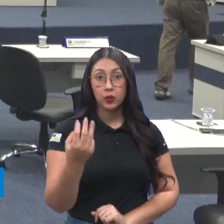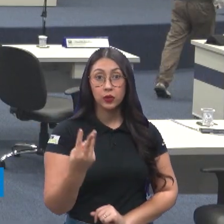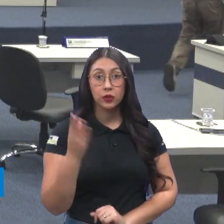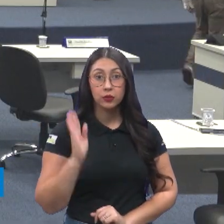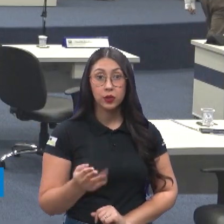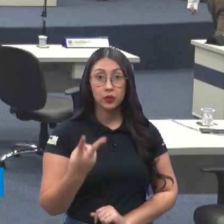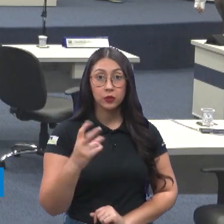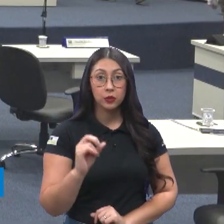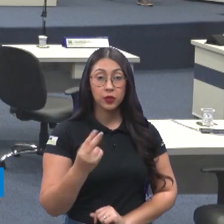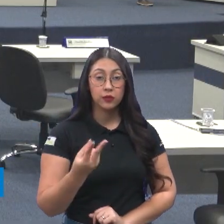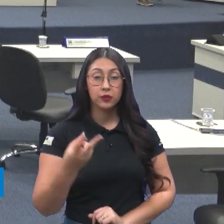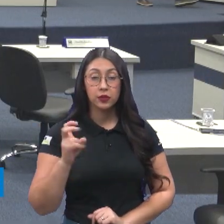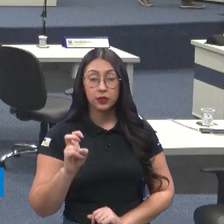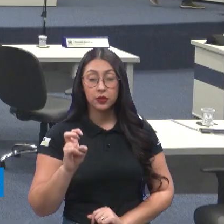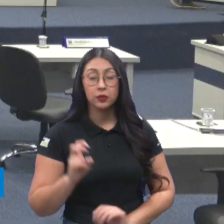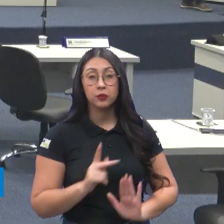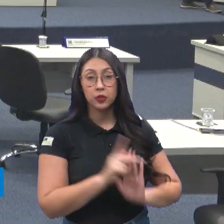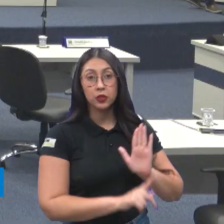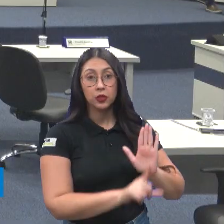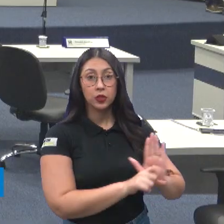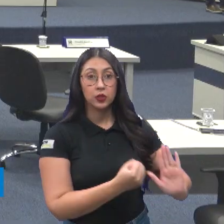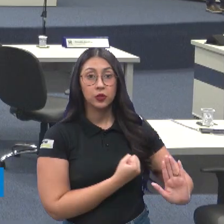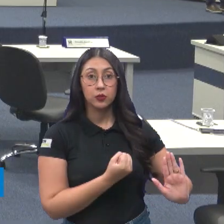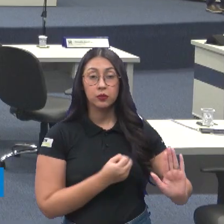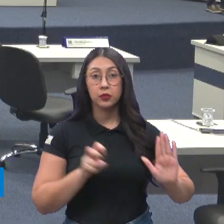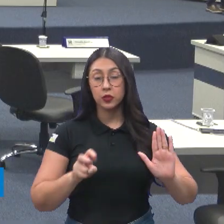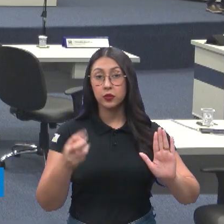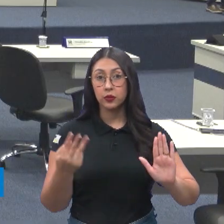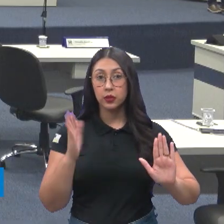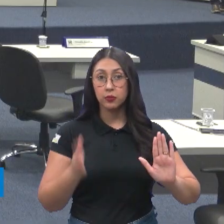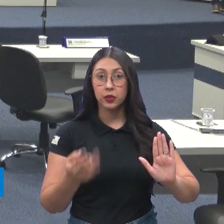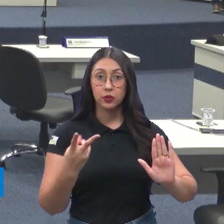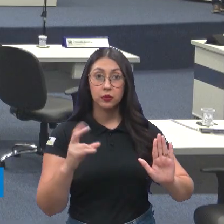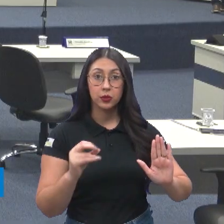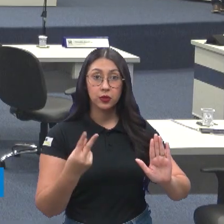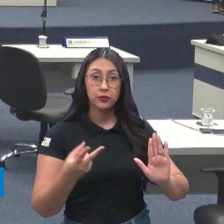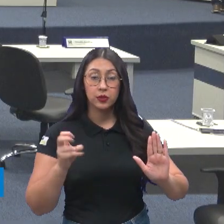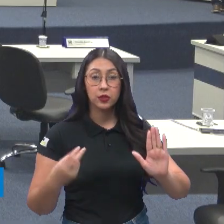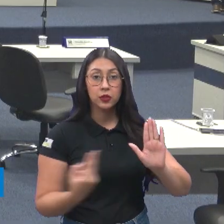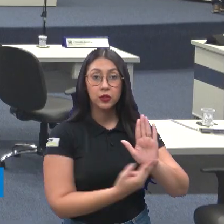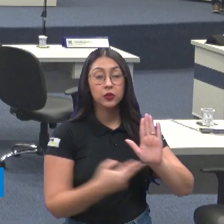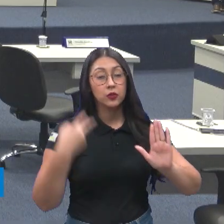1683/2025, projeto de lei número 53/2025, autoria